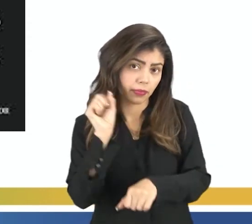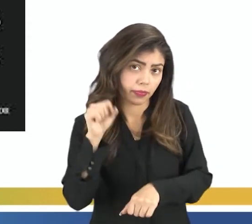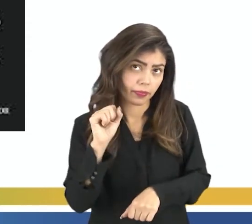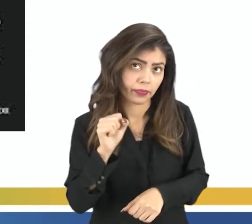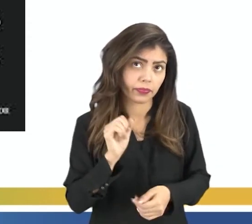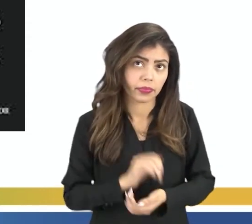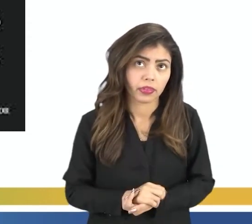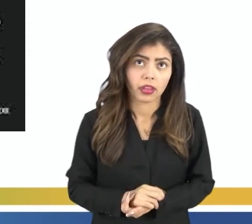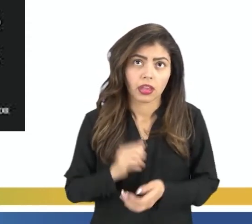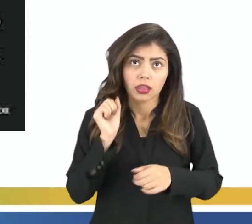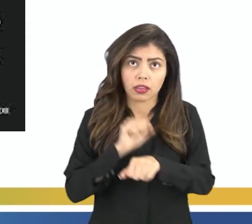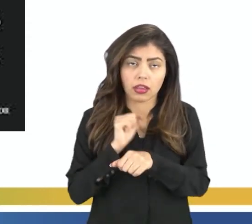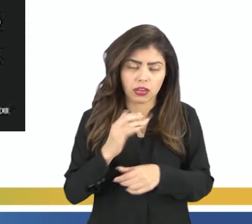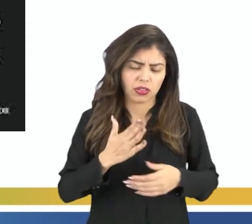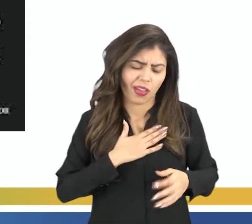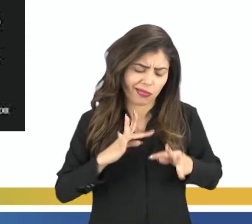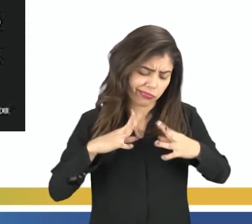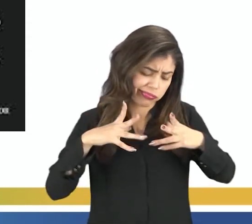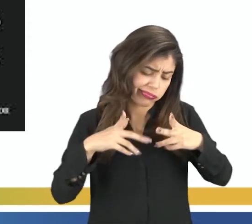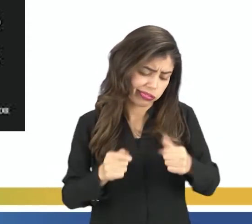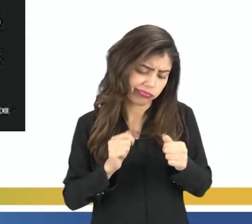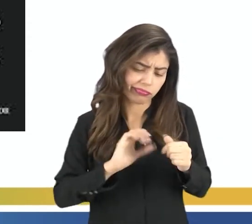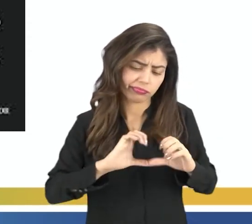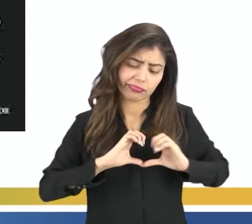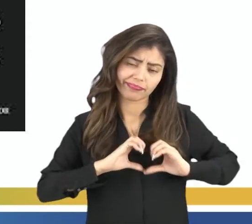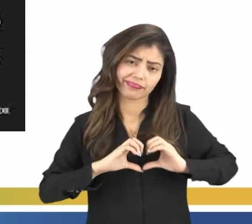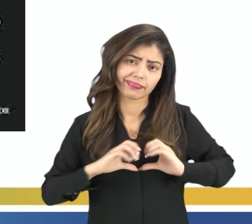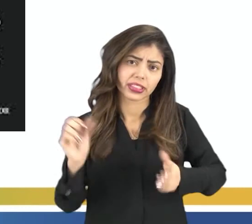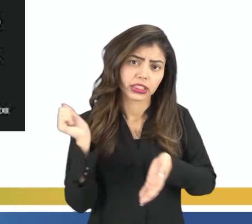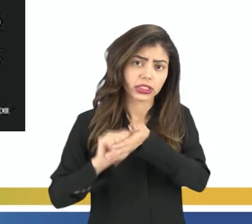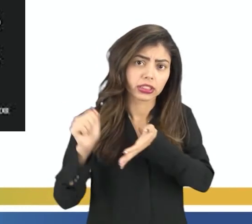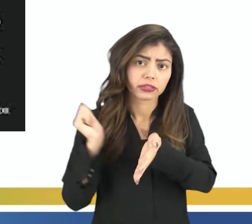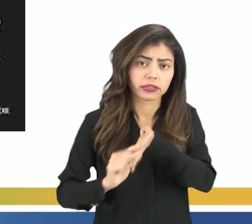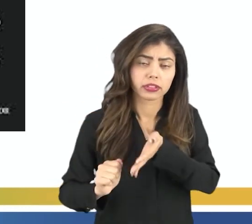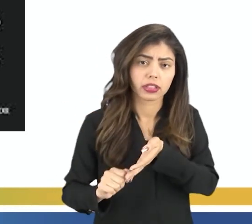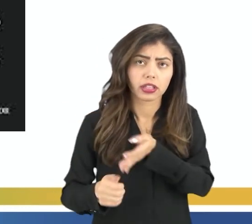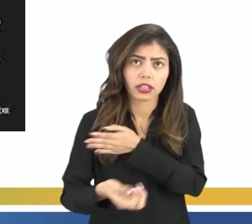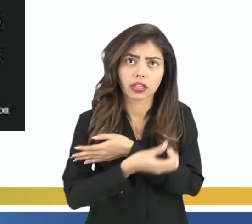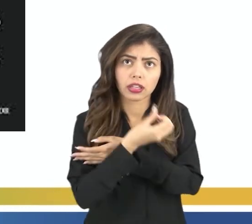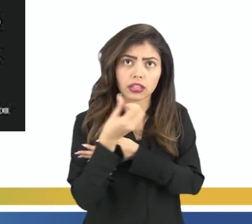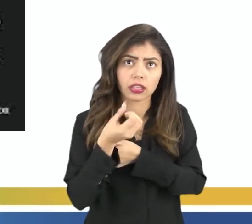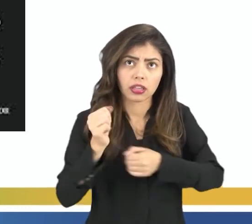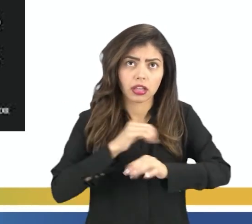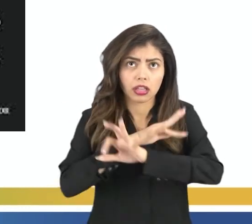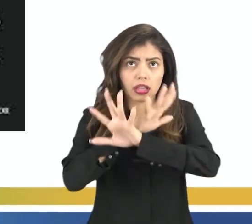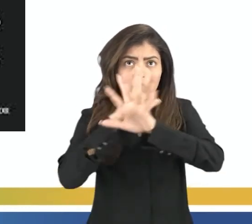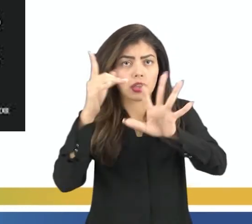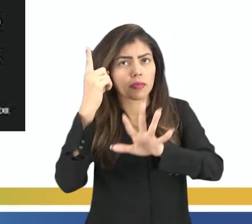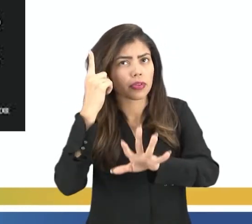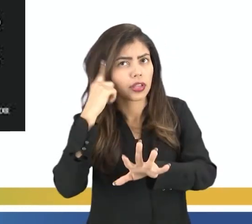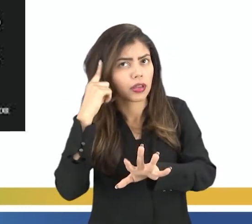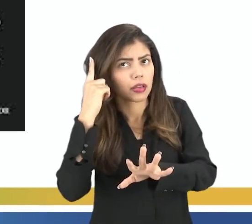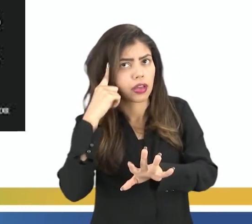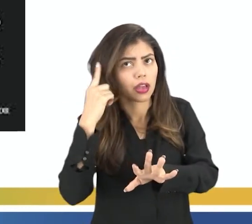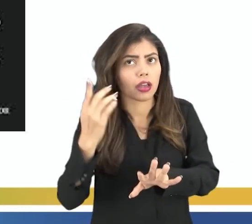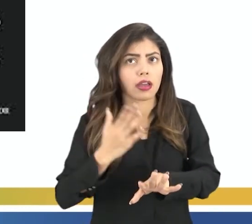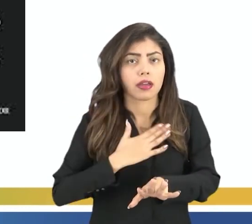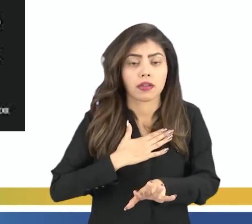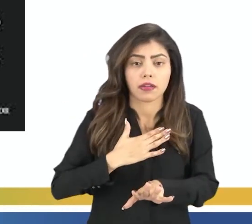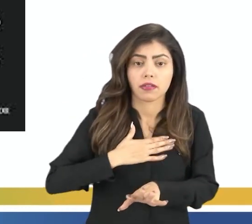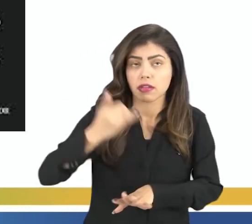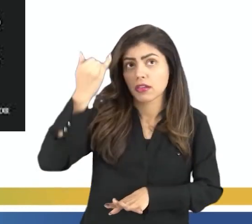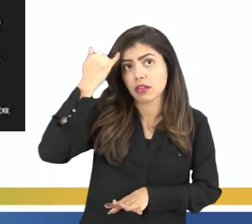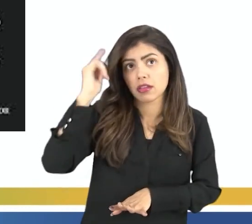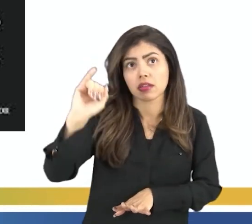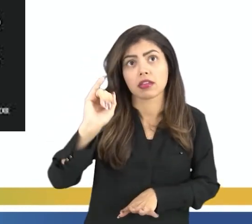sim, espero de todo o meu coração. Ao escrever, sei esclarecer tudo, os meus pensamentos, os meus ideais,